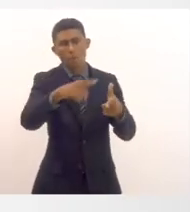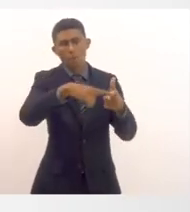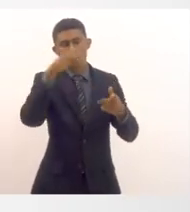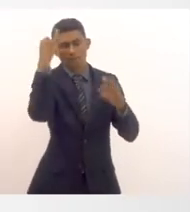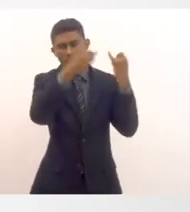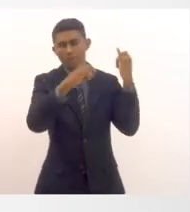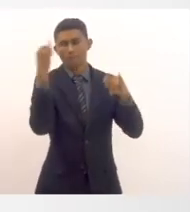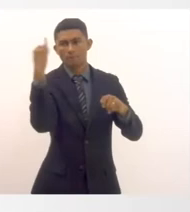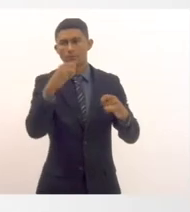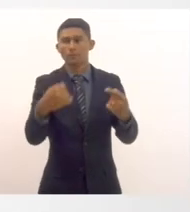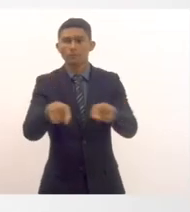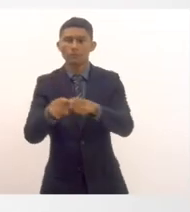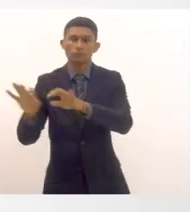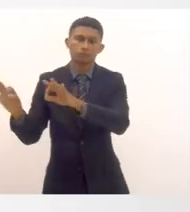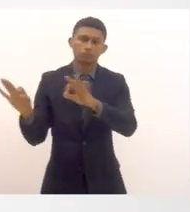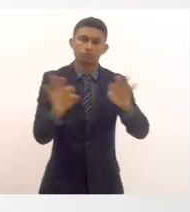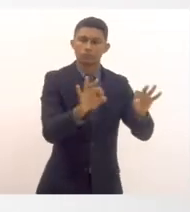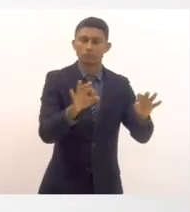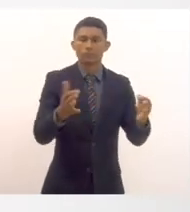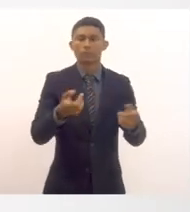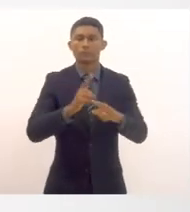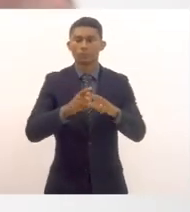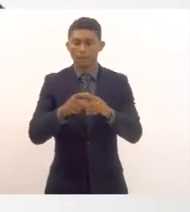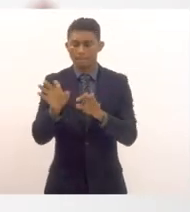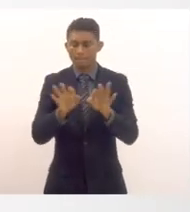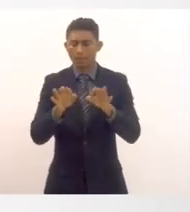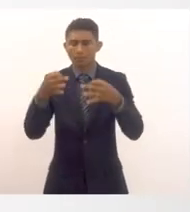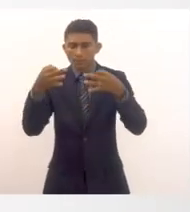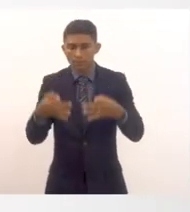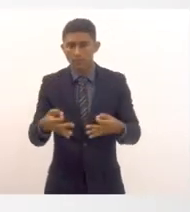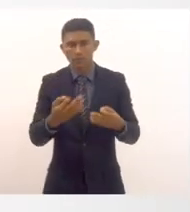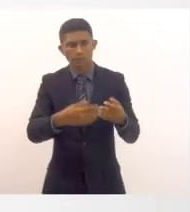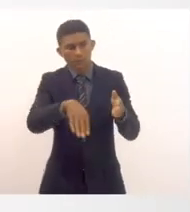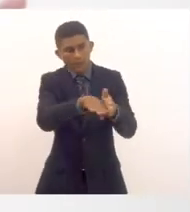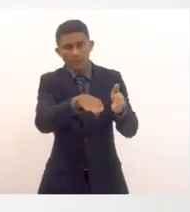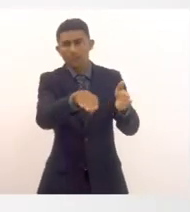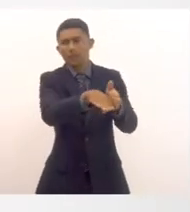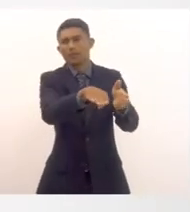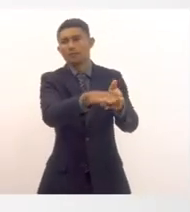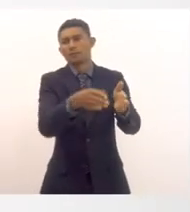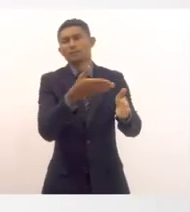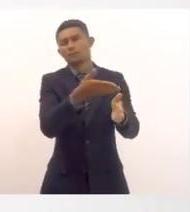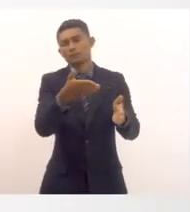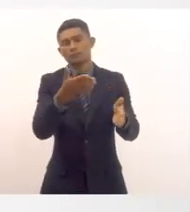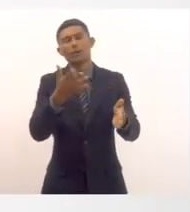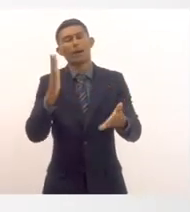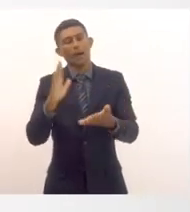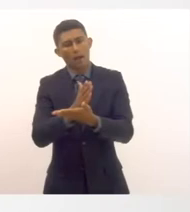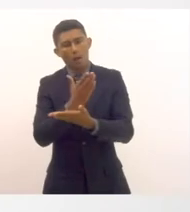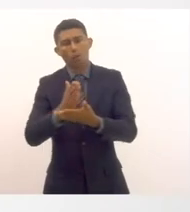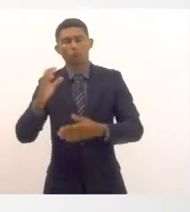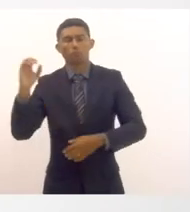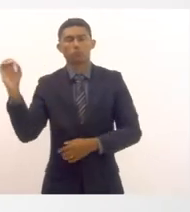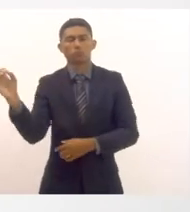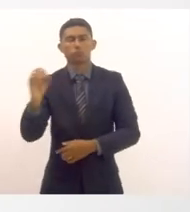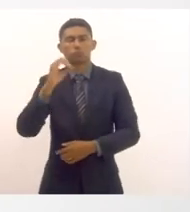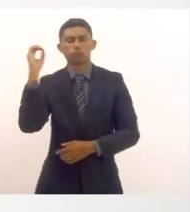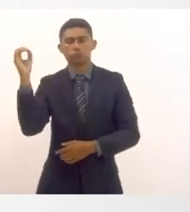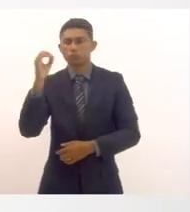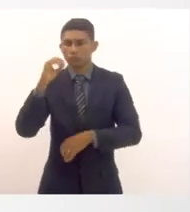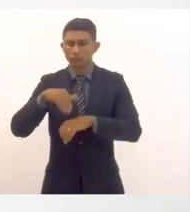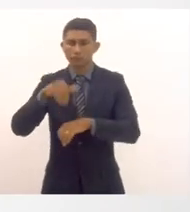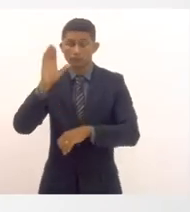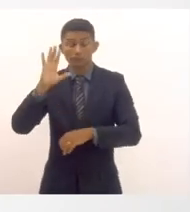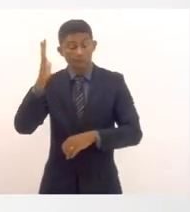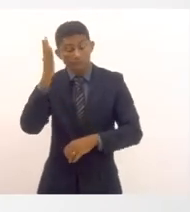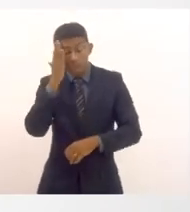porque é um plano de ação para as estações esse falo muito das estações mais críticas lógico um foco principal de atuação mais a gente